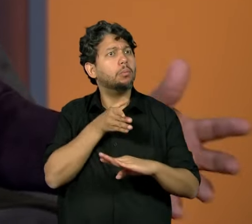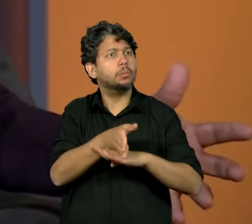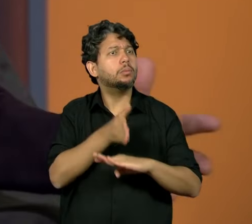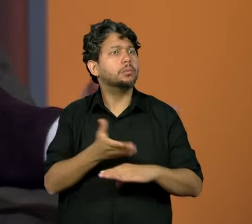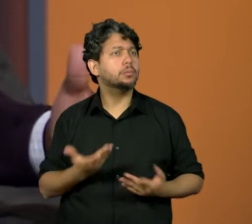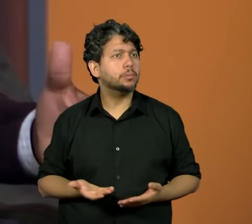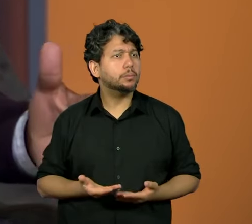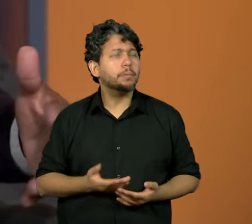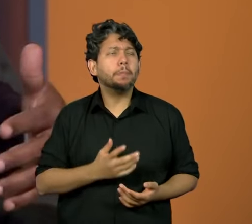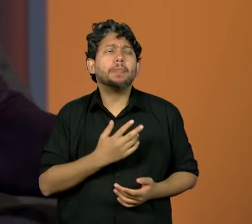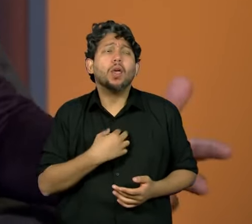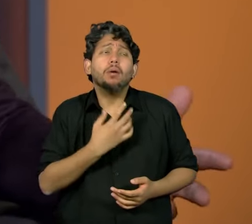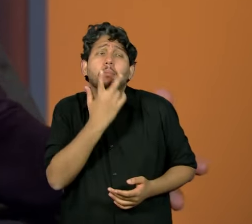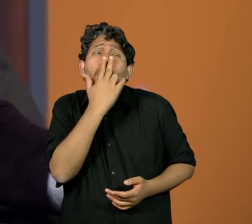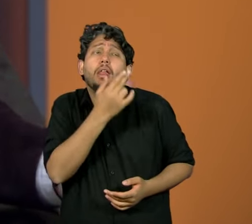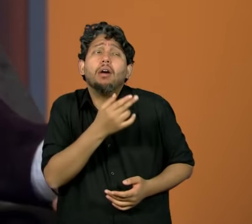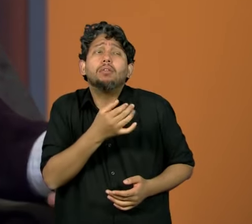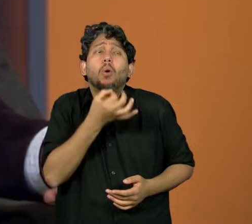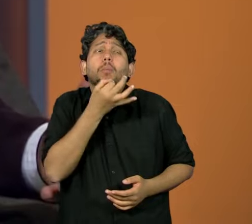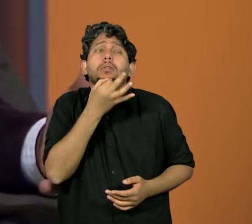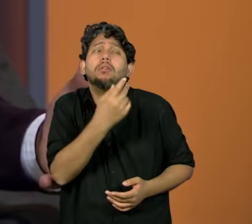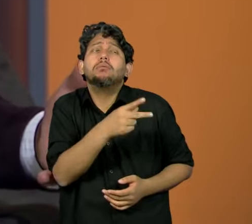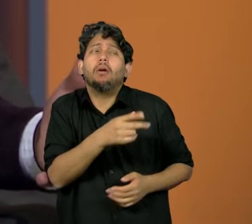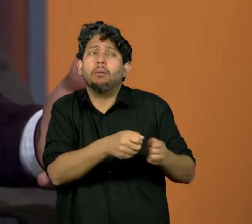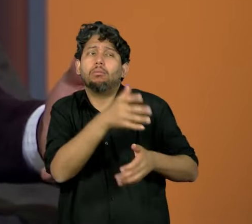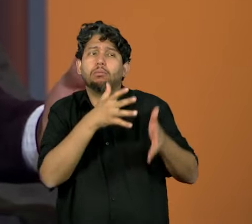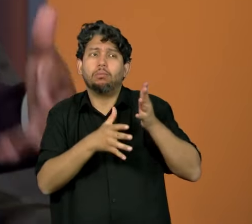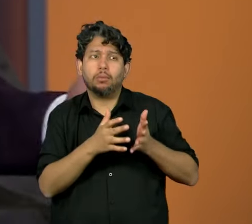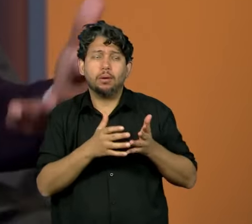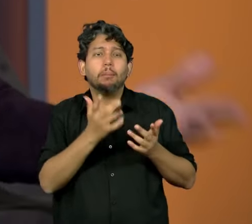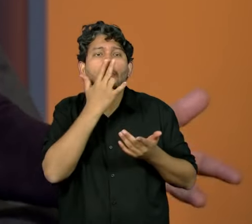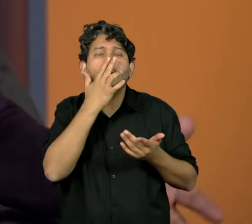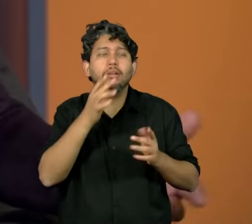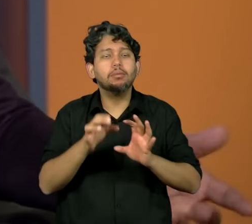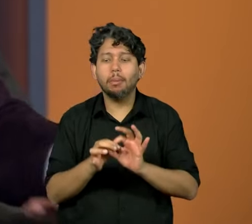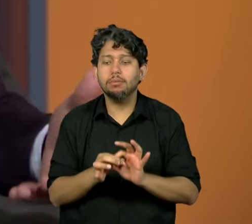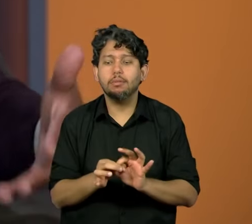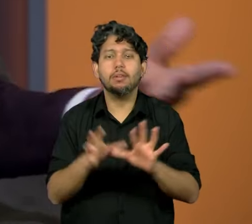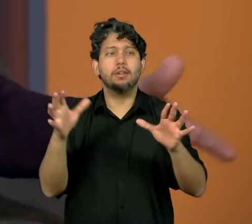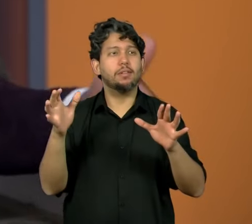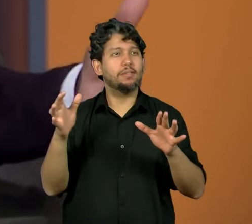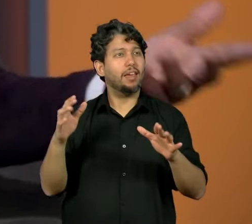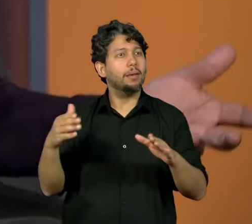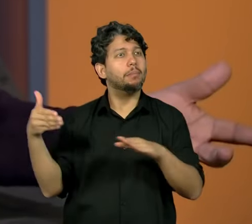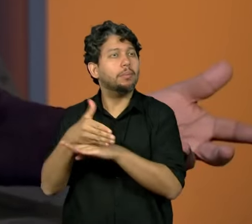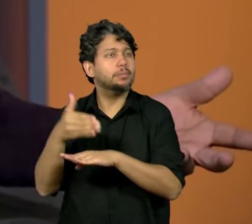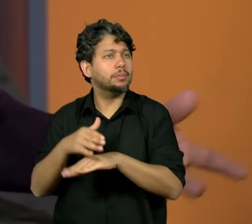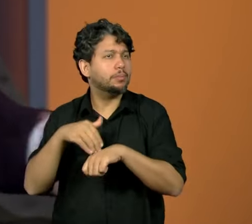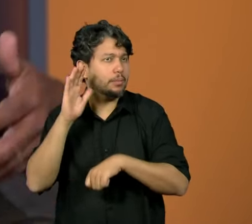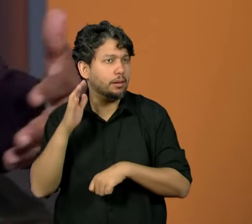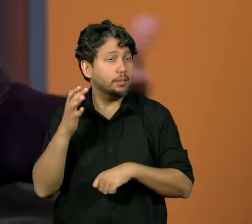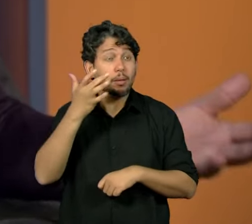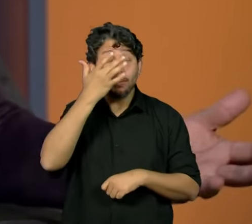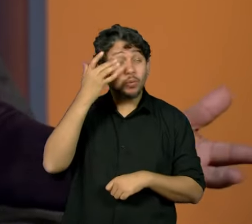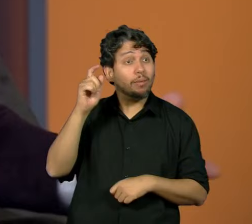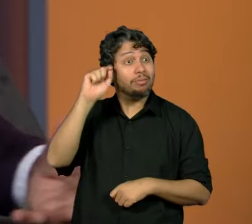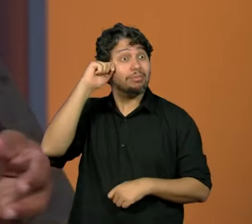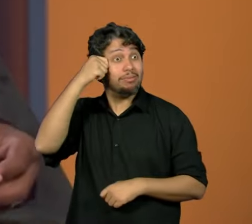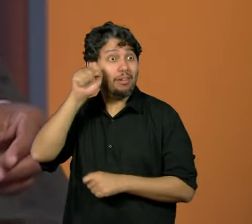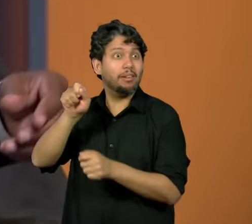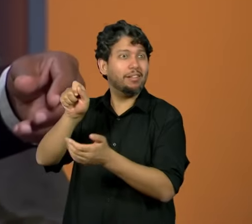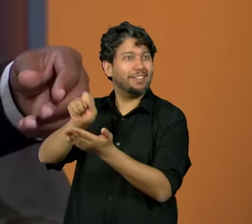essa expansão, essa democratização e essa procura, não é, por obras de profissionais negros ou relacionadas